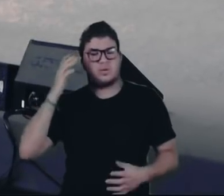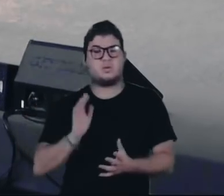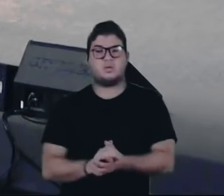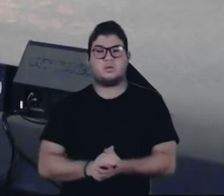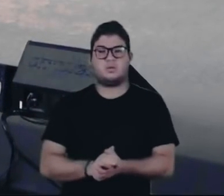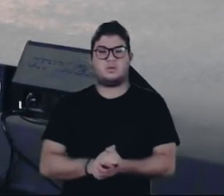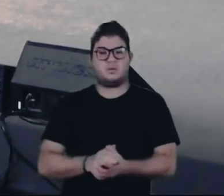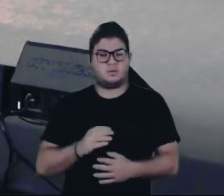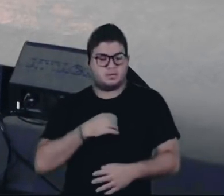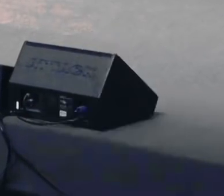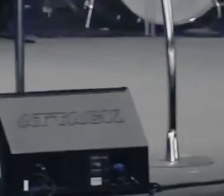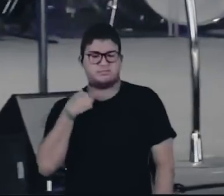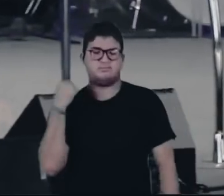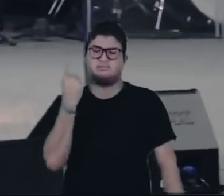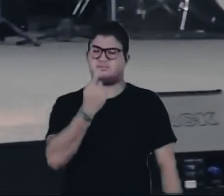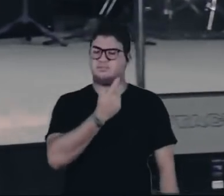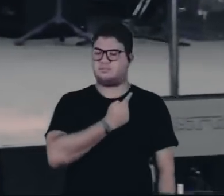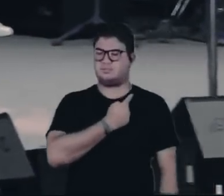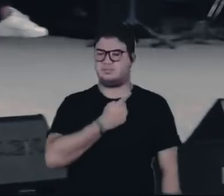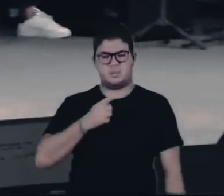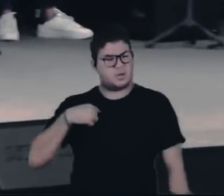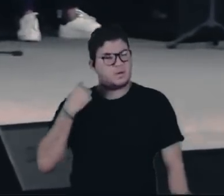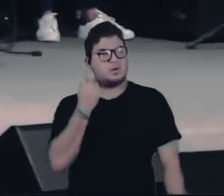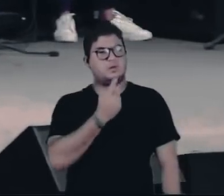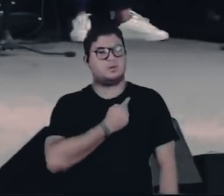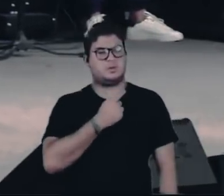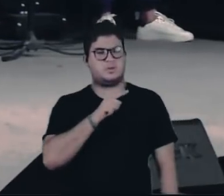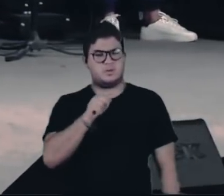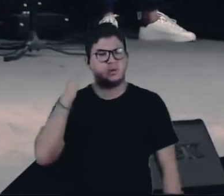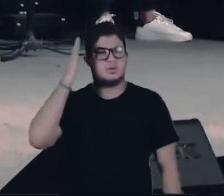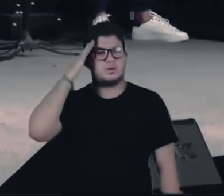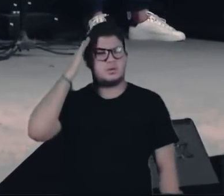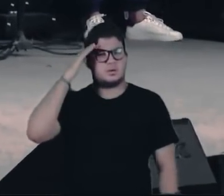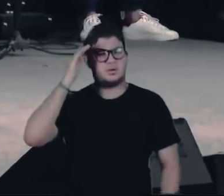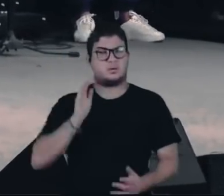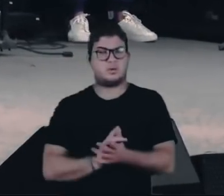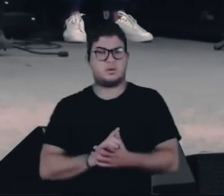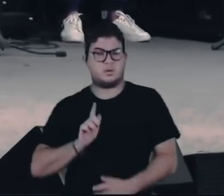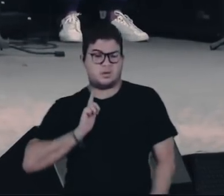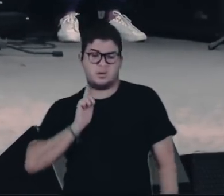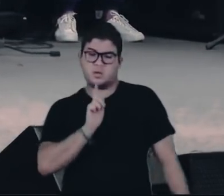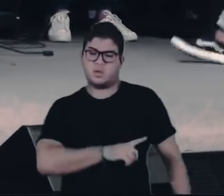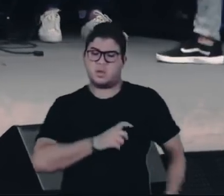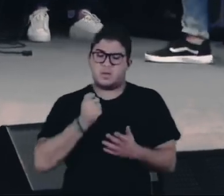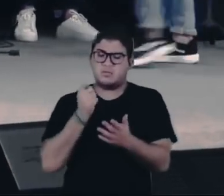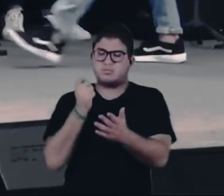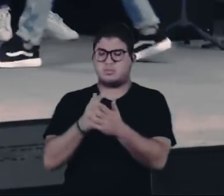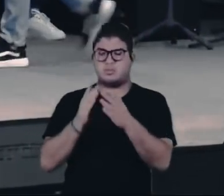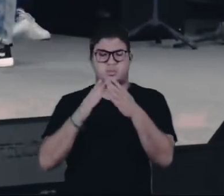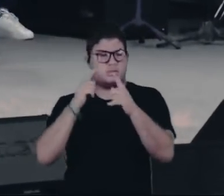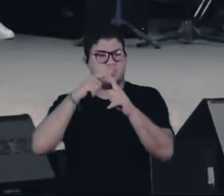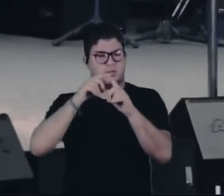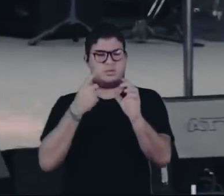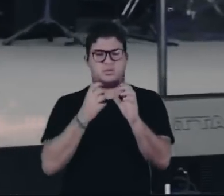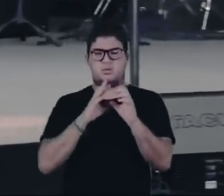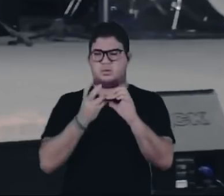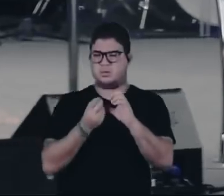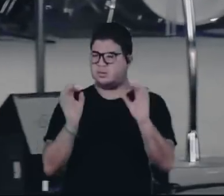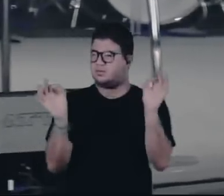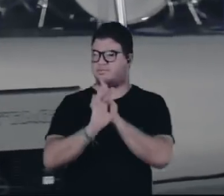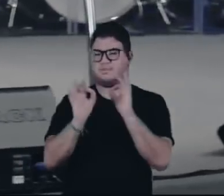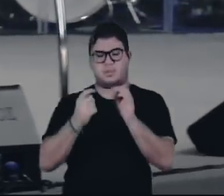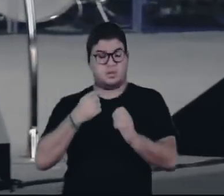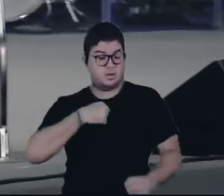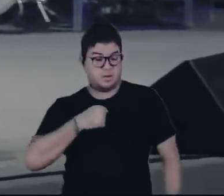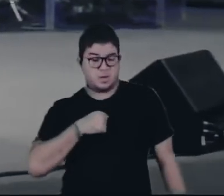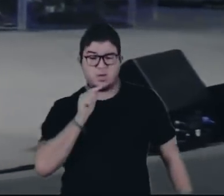Foi a gente, fomos nós. Você está pensando que o governo deu dinheiro para a Igreja do Amor? Não, não, não deu, não, meu filho. Fui eu,